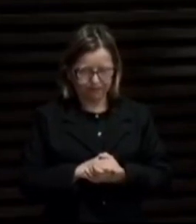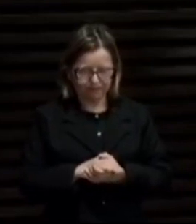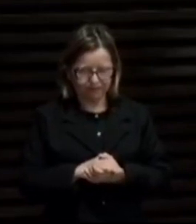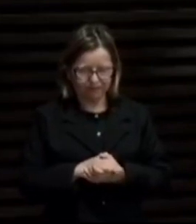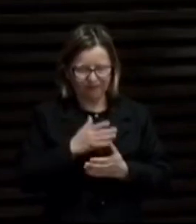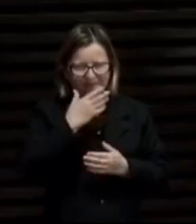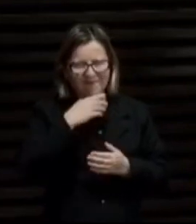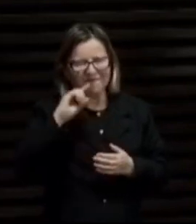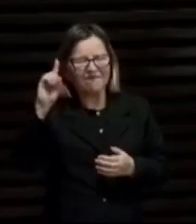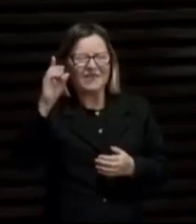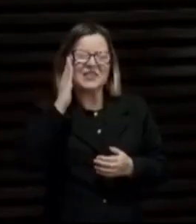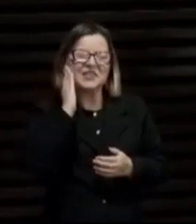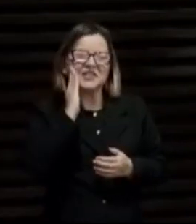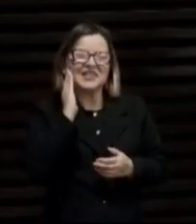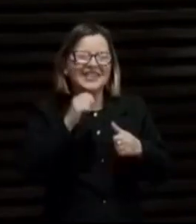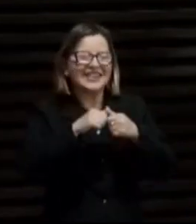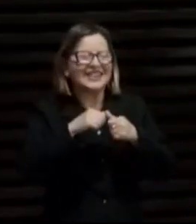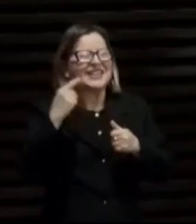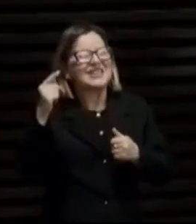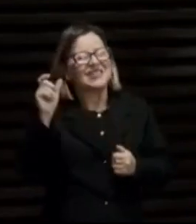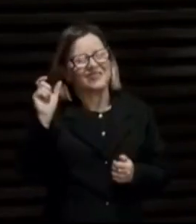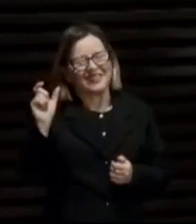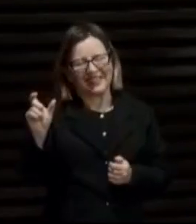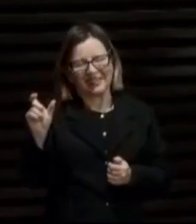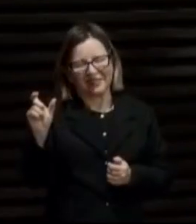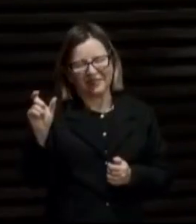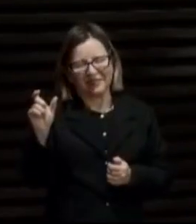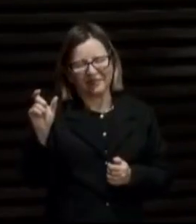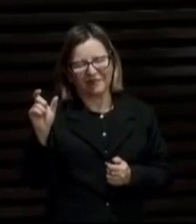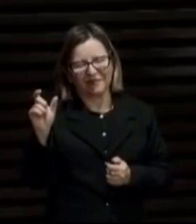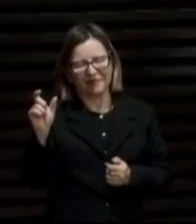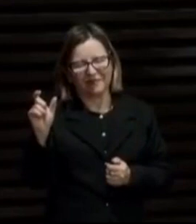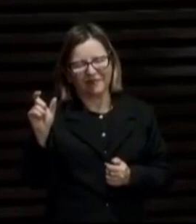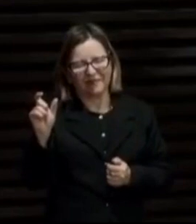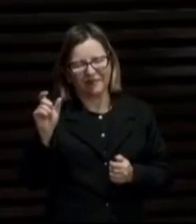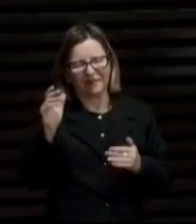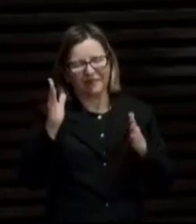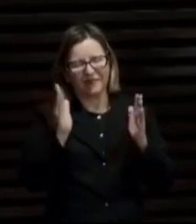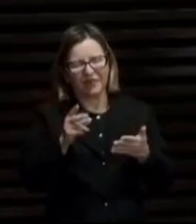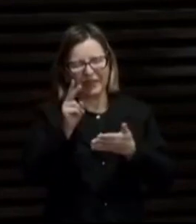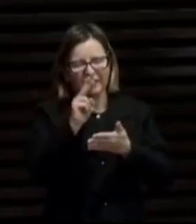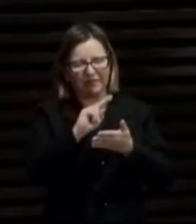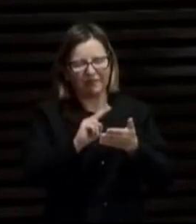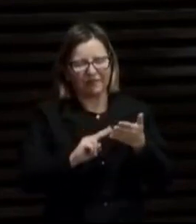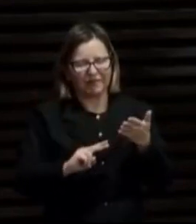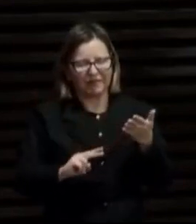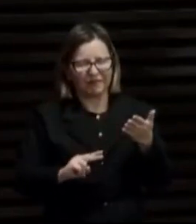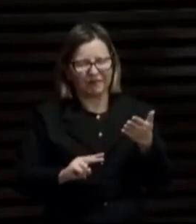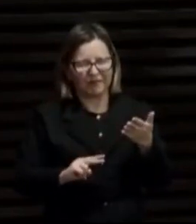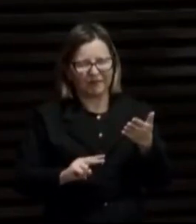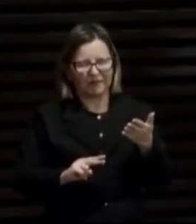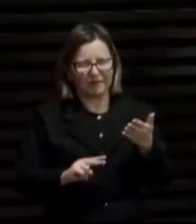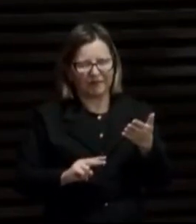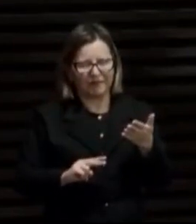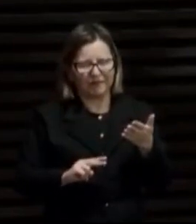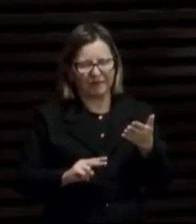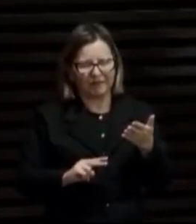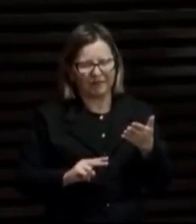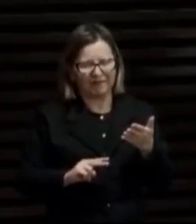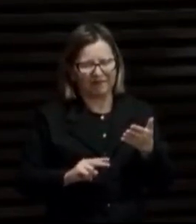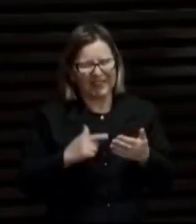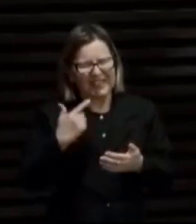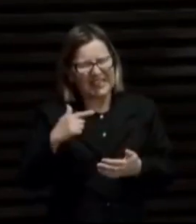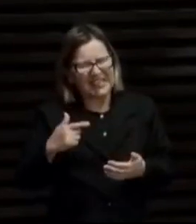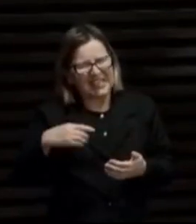Paizinho querido, essa é a tua palavra que foi lida. E se não for a revelação do teu